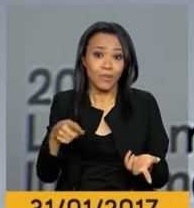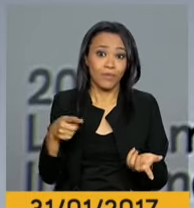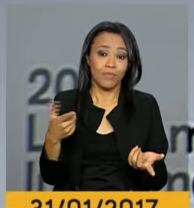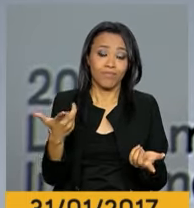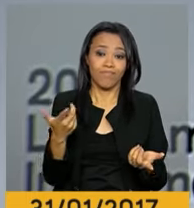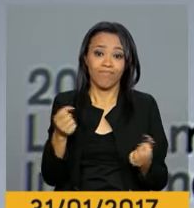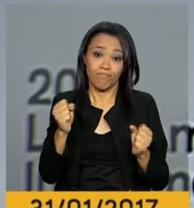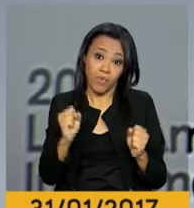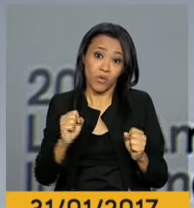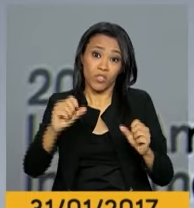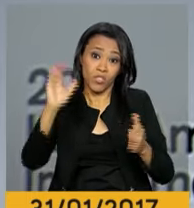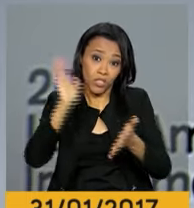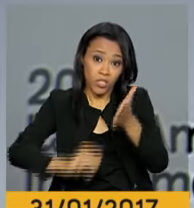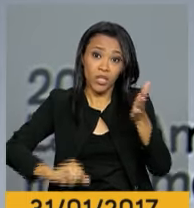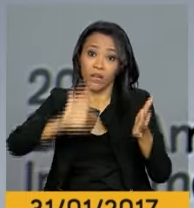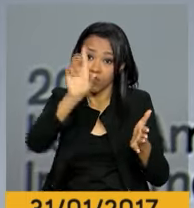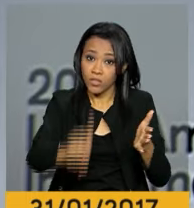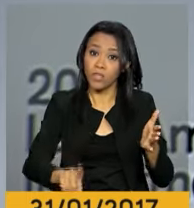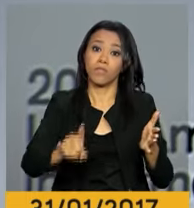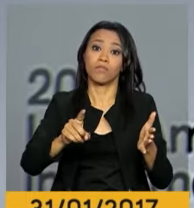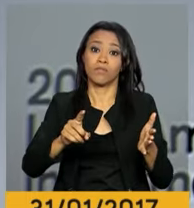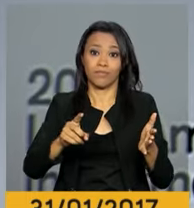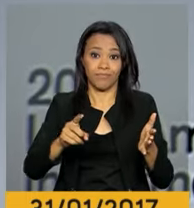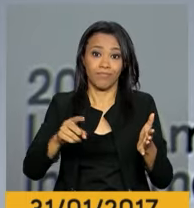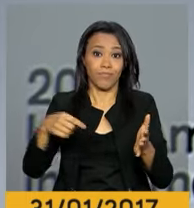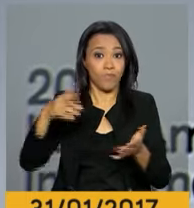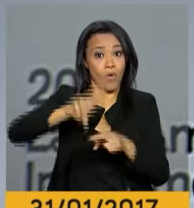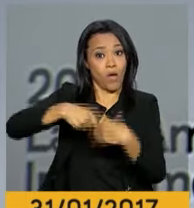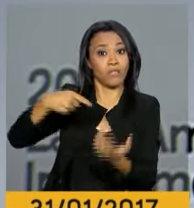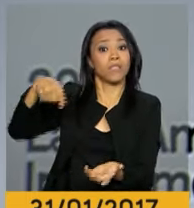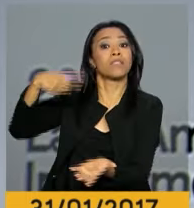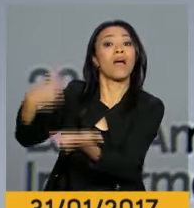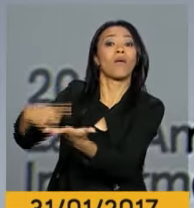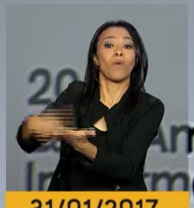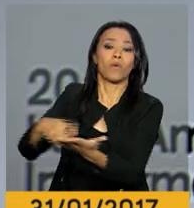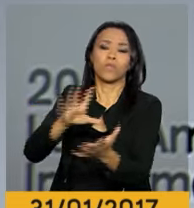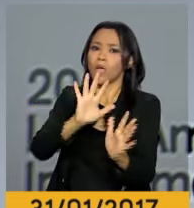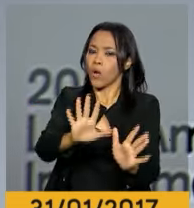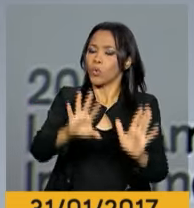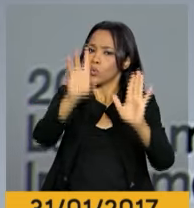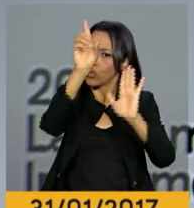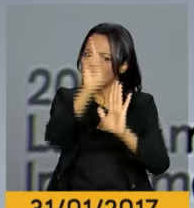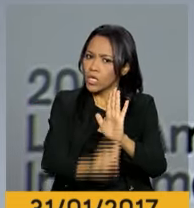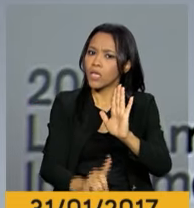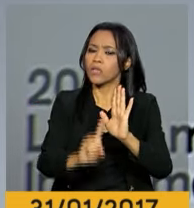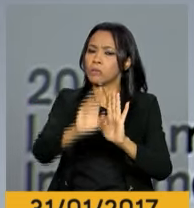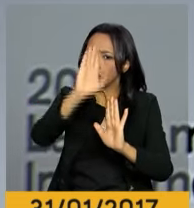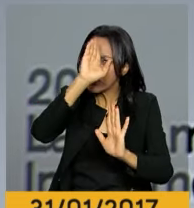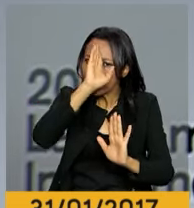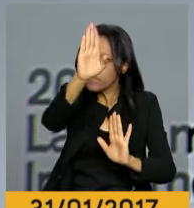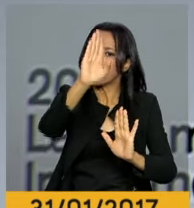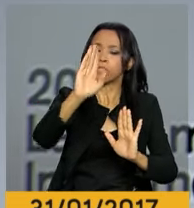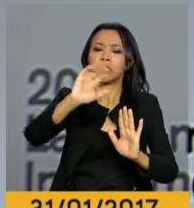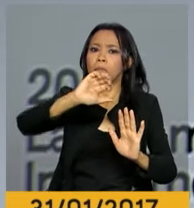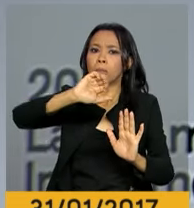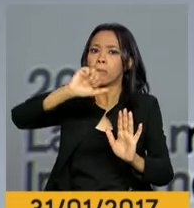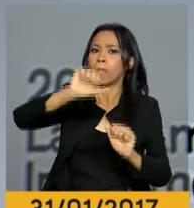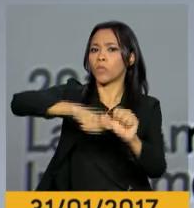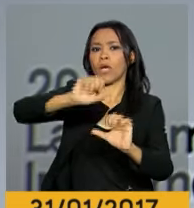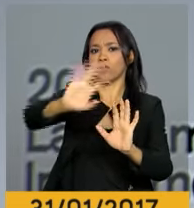reduzir direitos dos trabalhadores até digo os direitos fundamentais não serão eh alterados o que pode haver